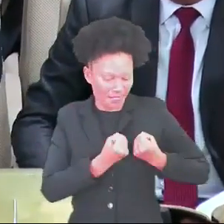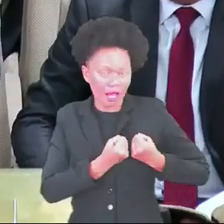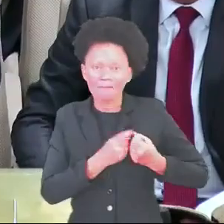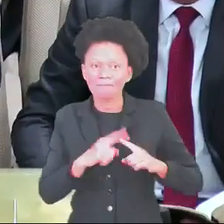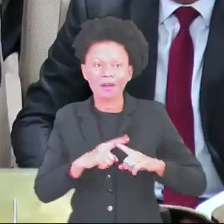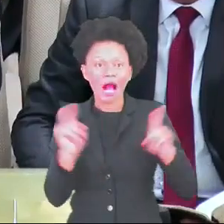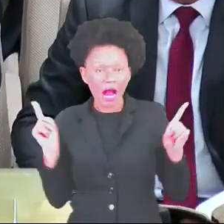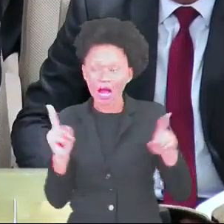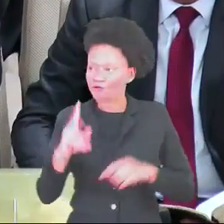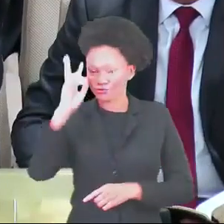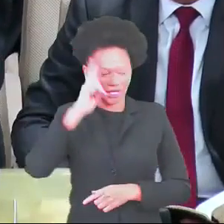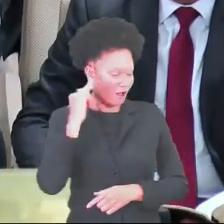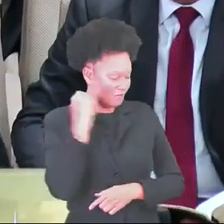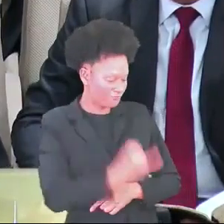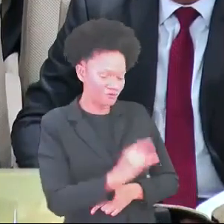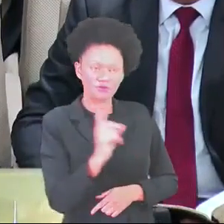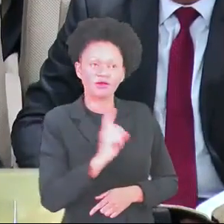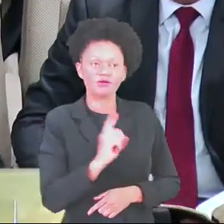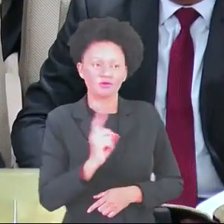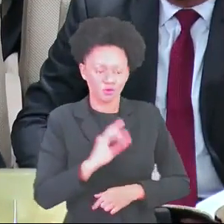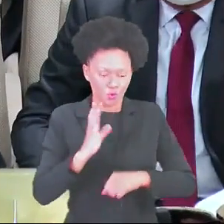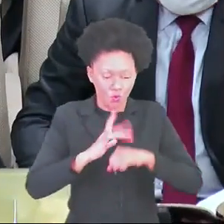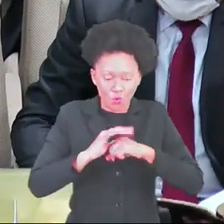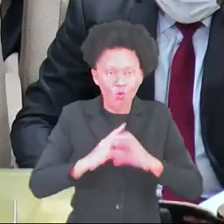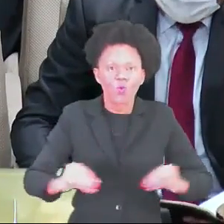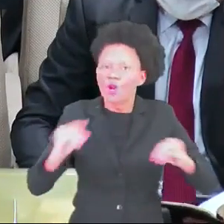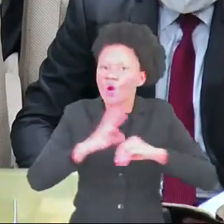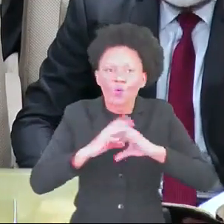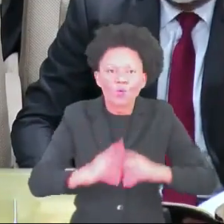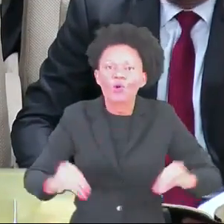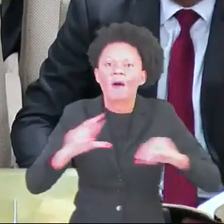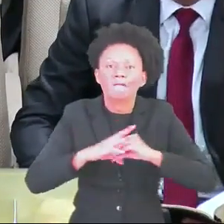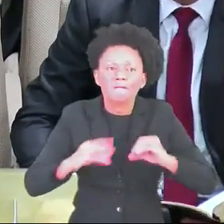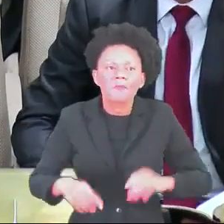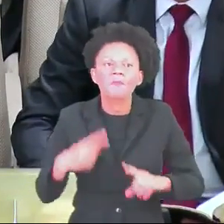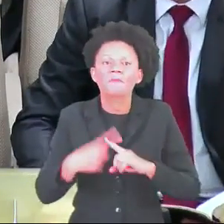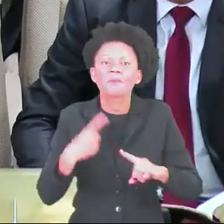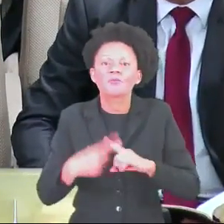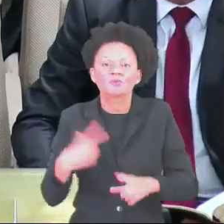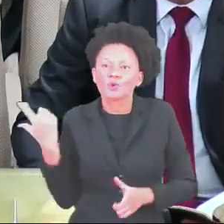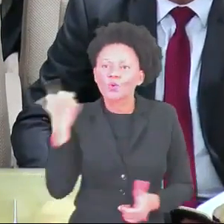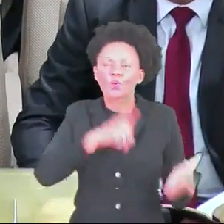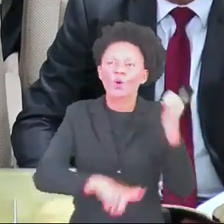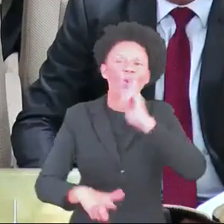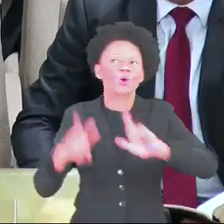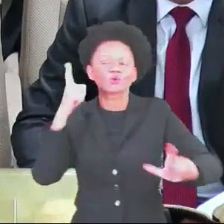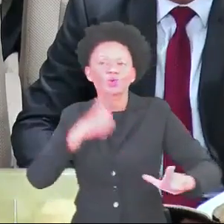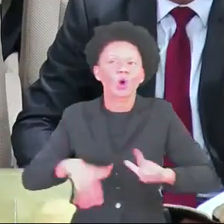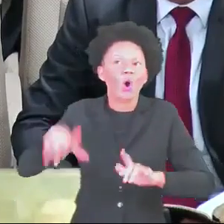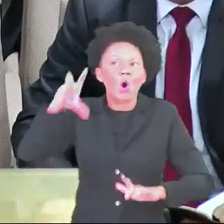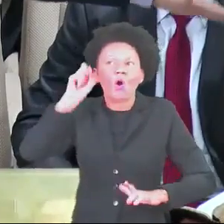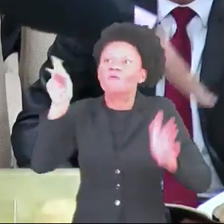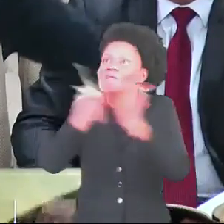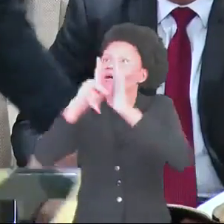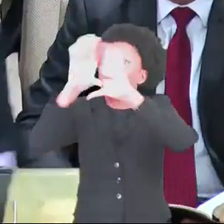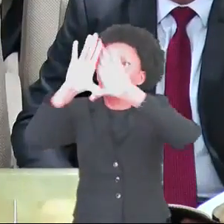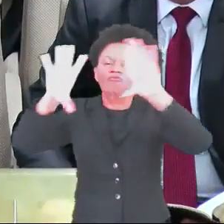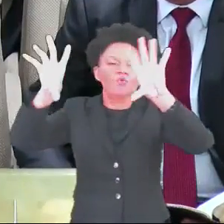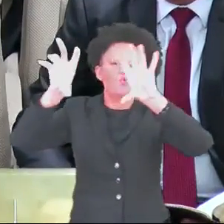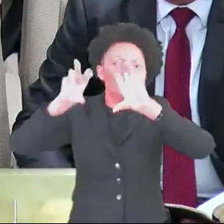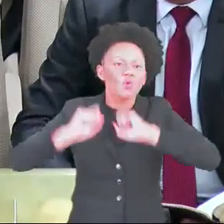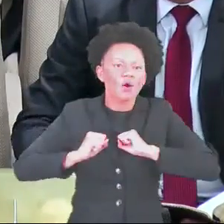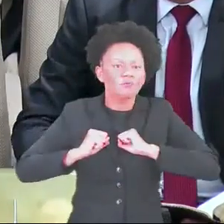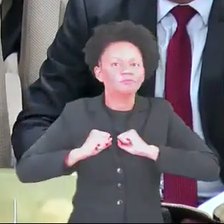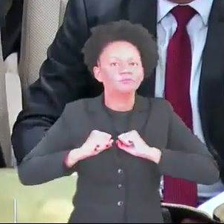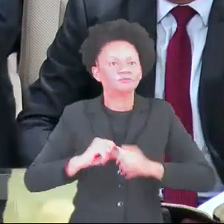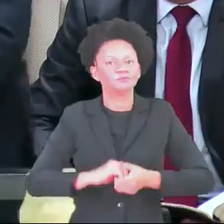mas o céu disse que não estava, não. Cura, cura, cura, porque nós conseguimos ouvir o que ninguém mais ouve.